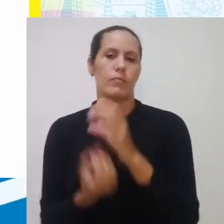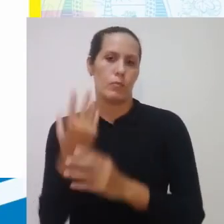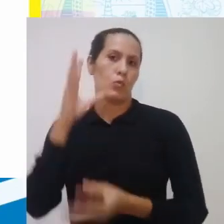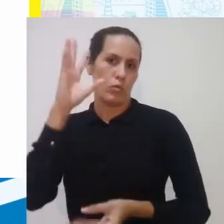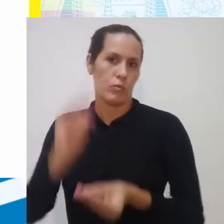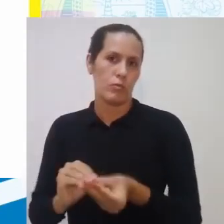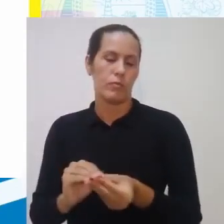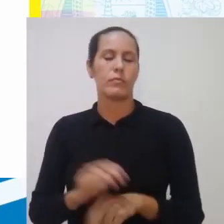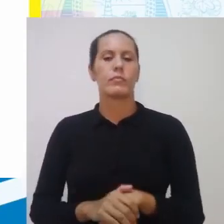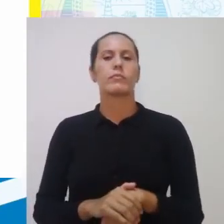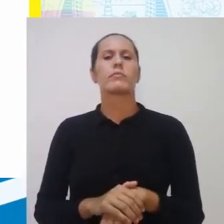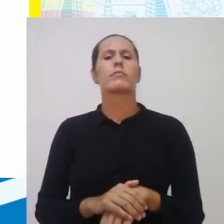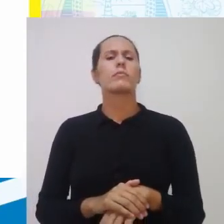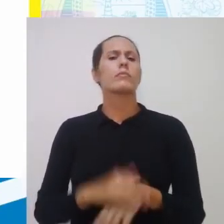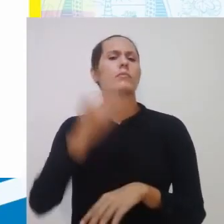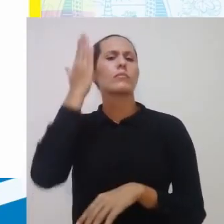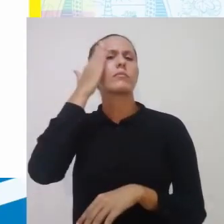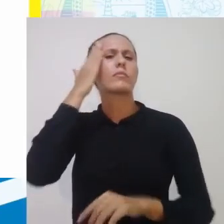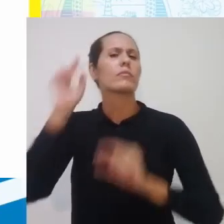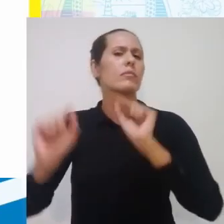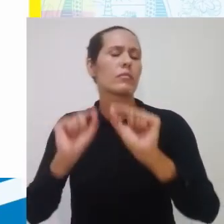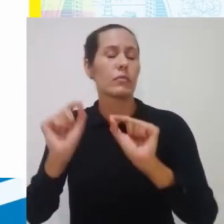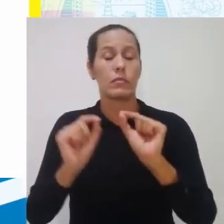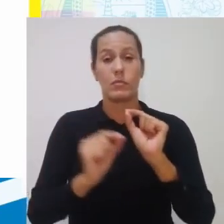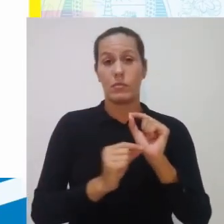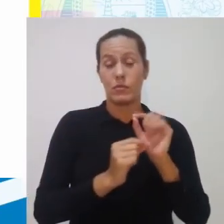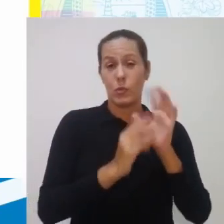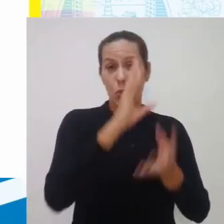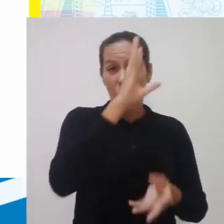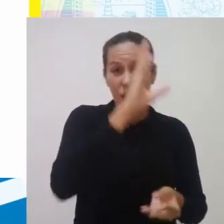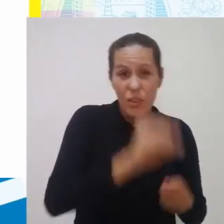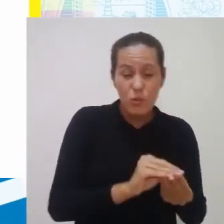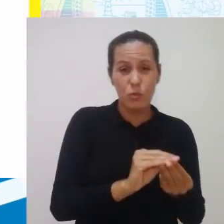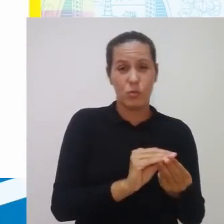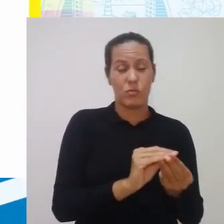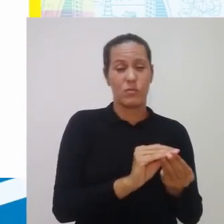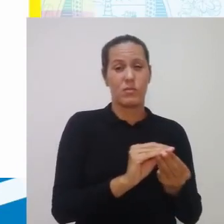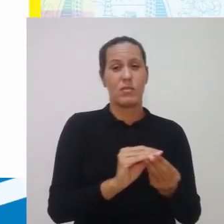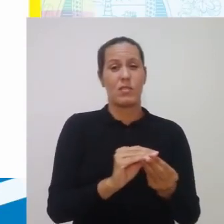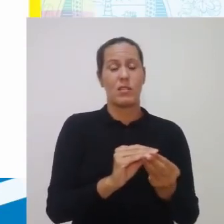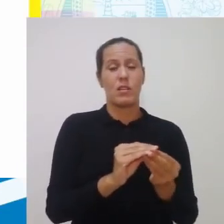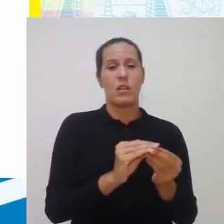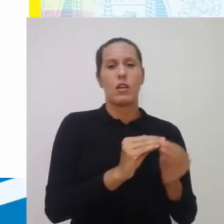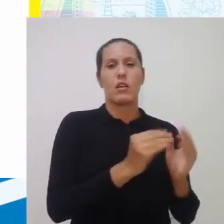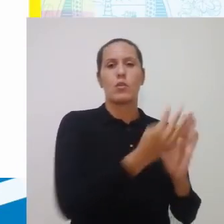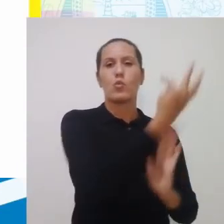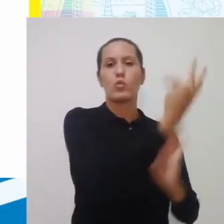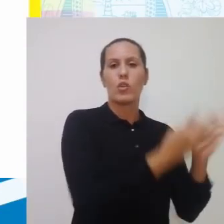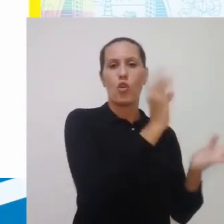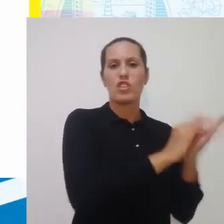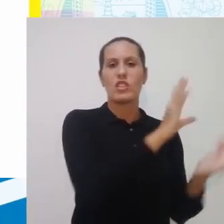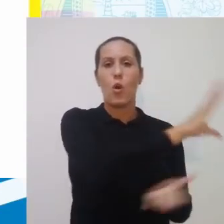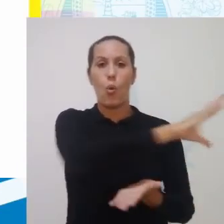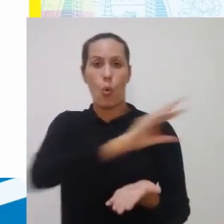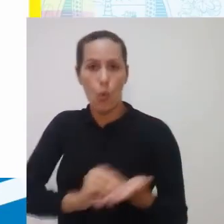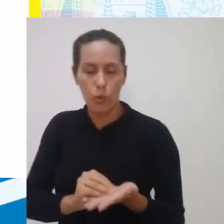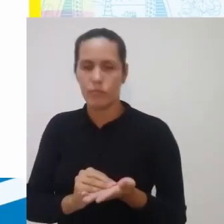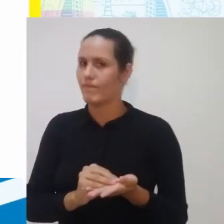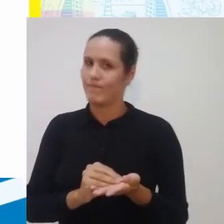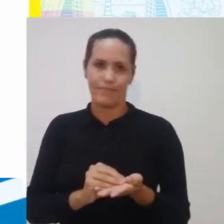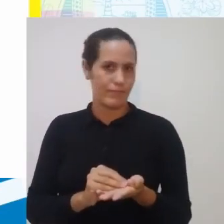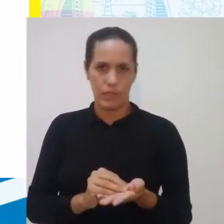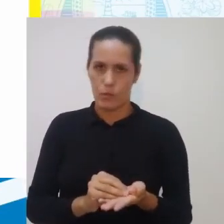esteja presente no resumo. E saber que o resumo não é uma cópia do texto original, mas sim uma